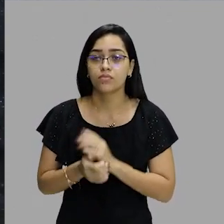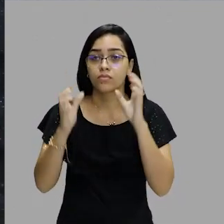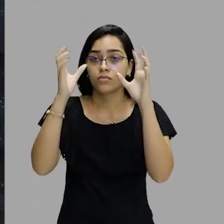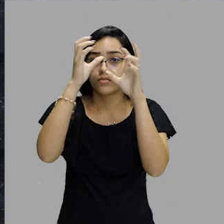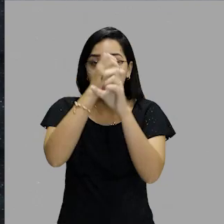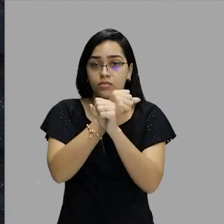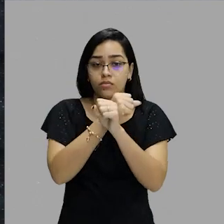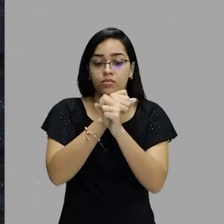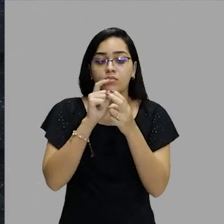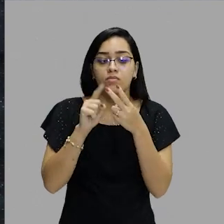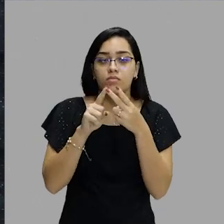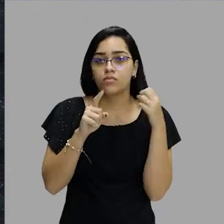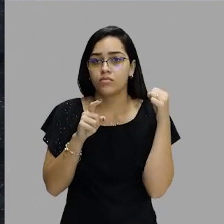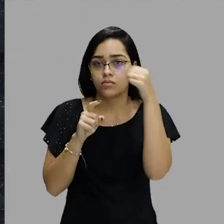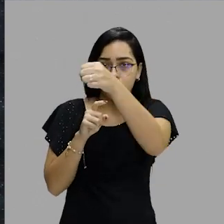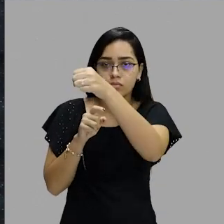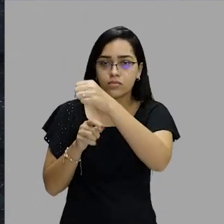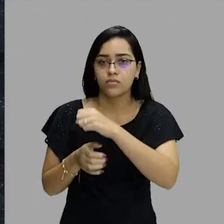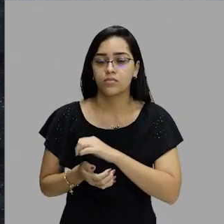Sombra e soco.